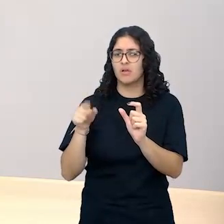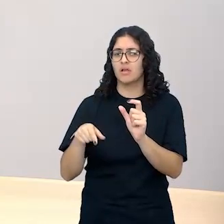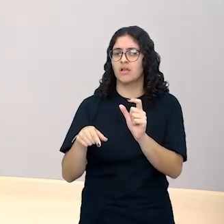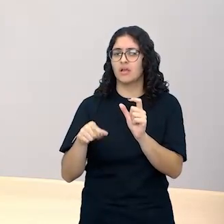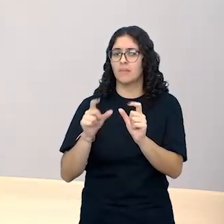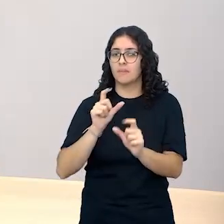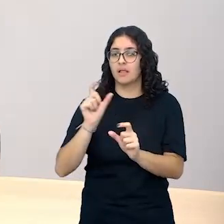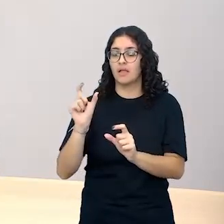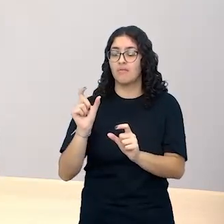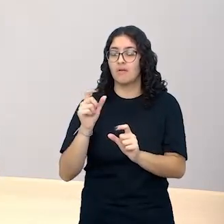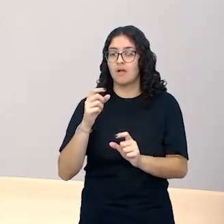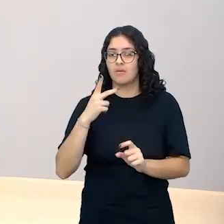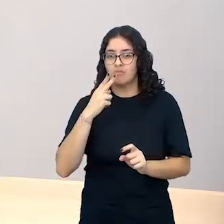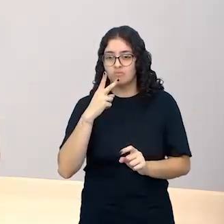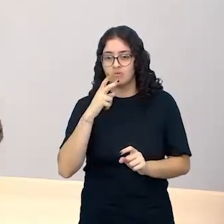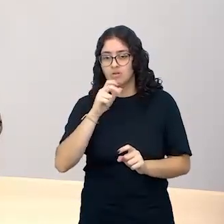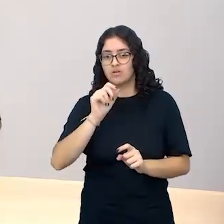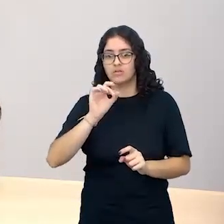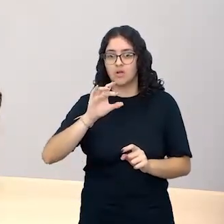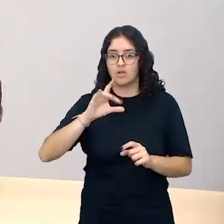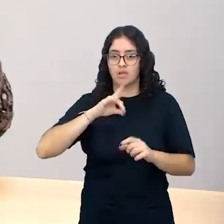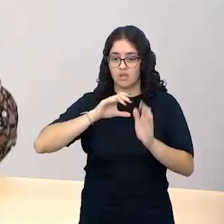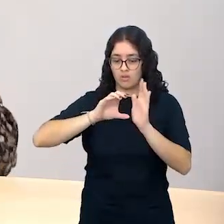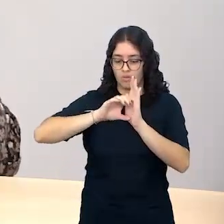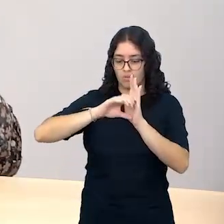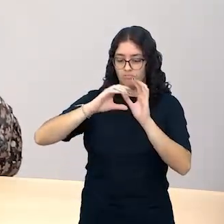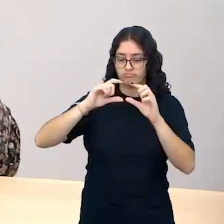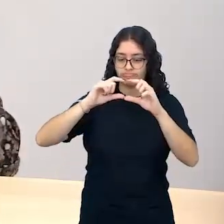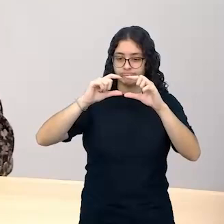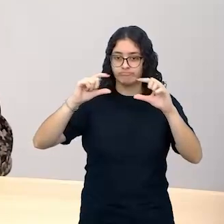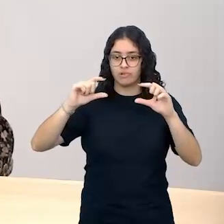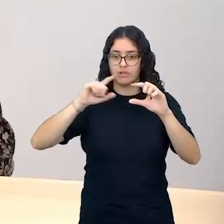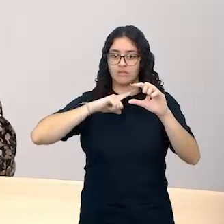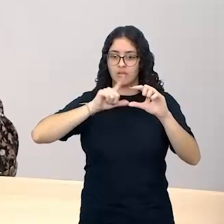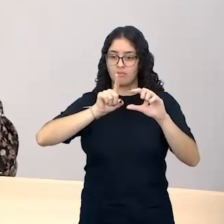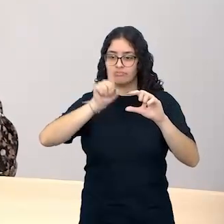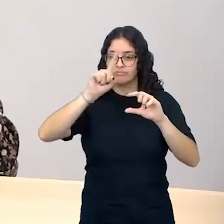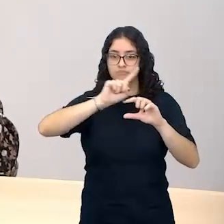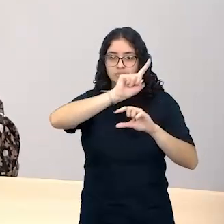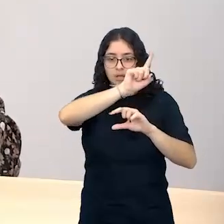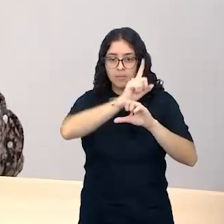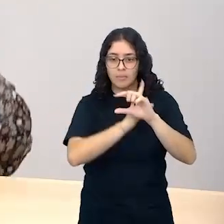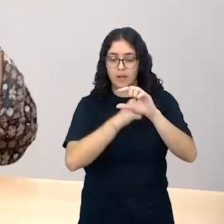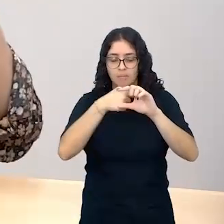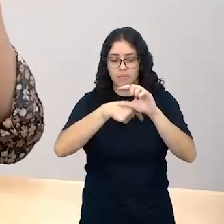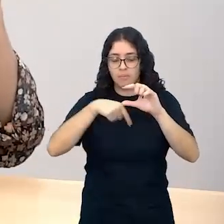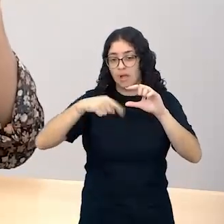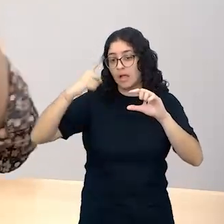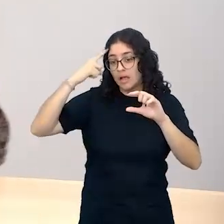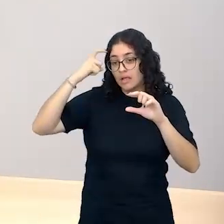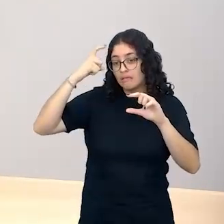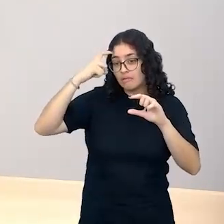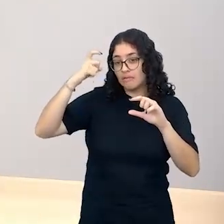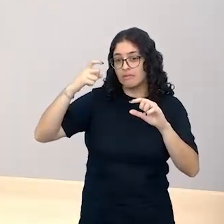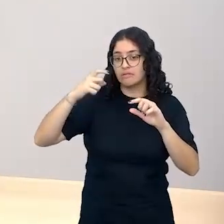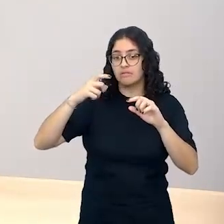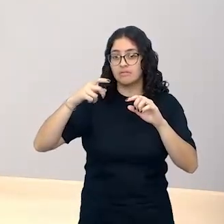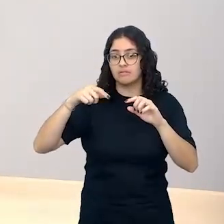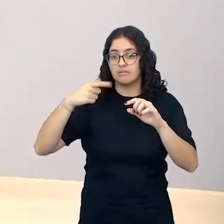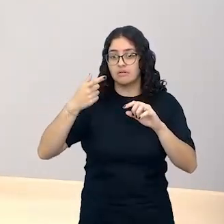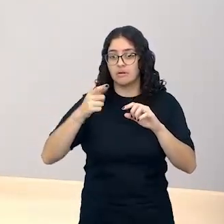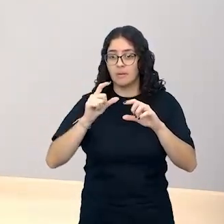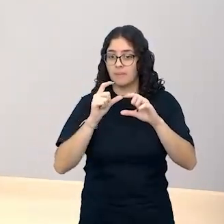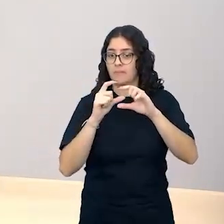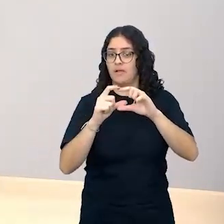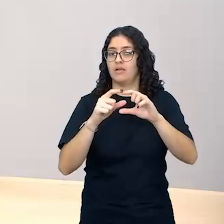palavras exageradas. Ele tem ao centro só o conceito, as ramificações grossas que partem e elas vão se afinalando e uma